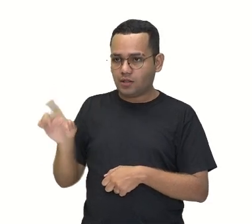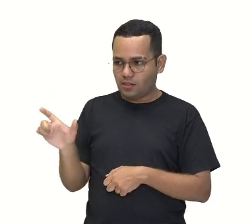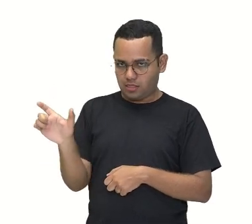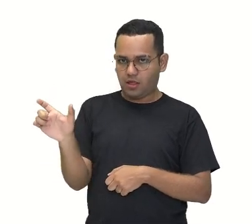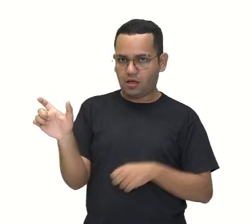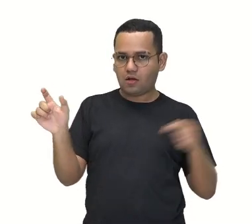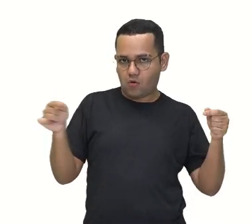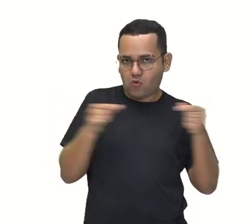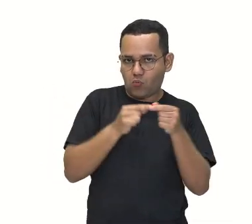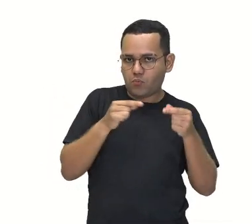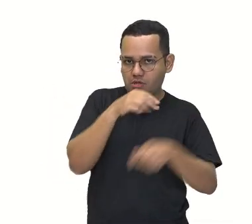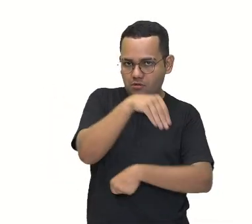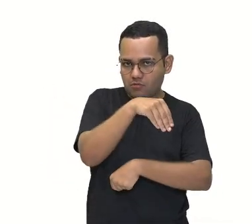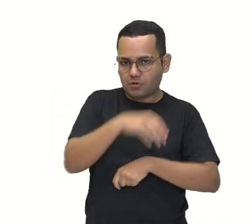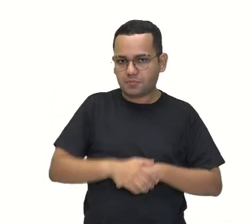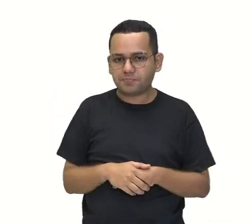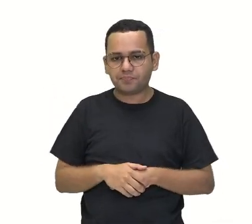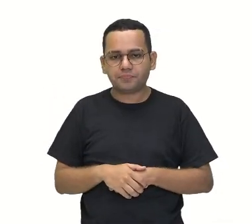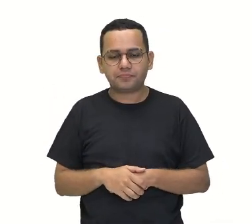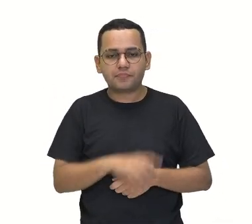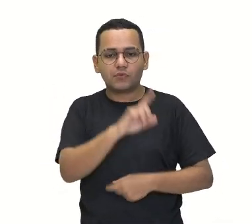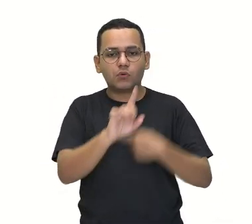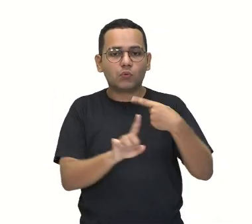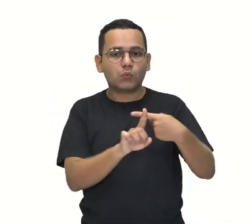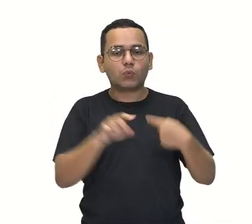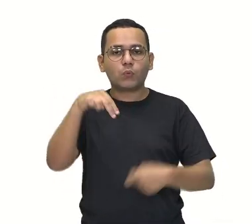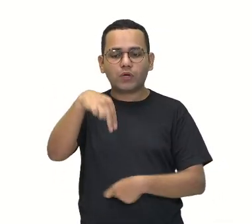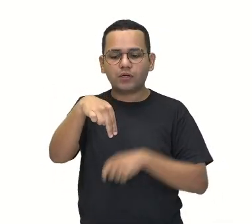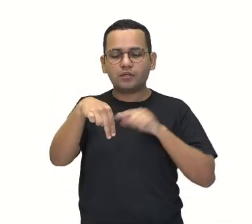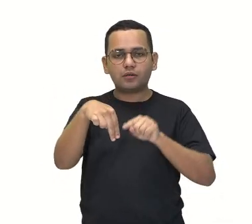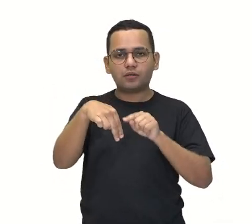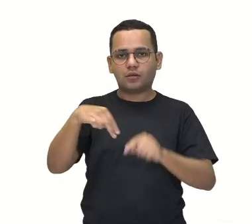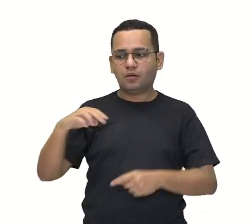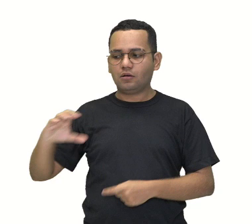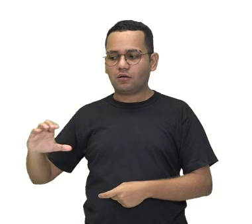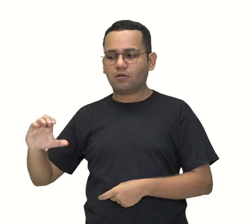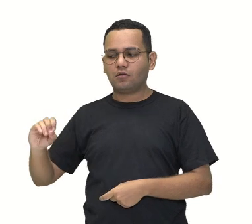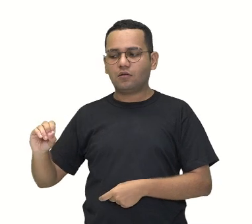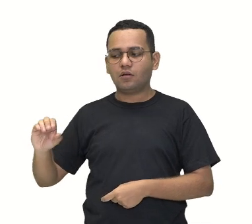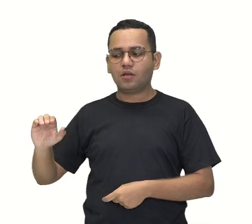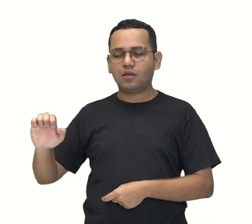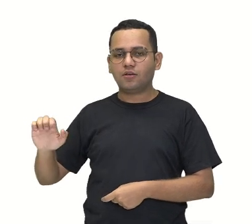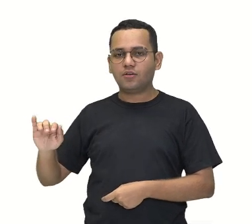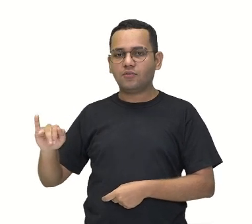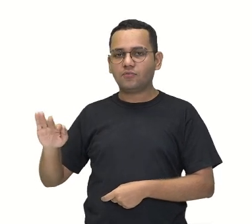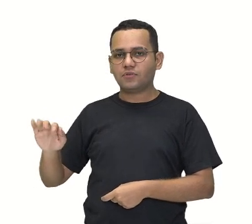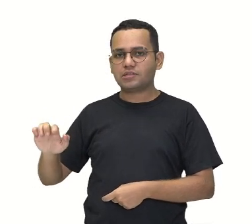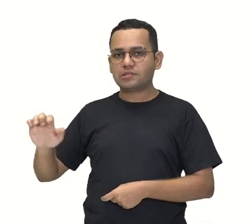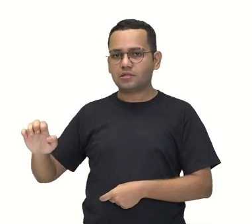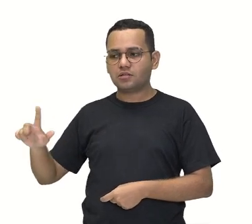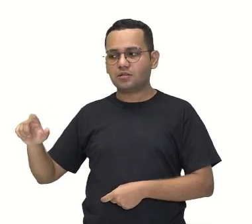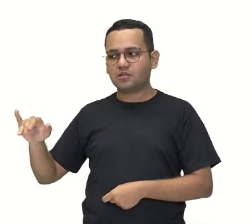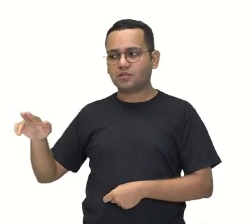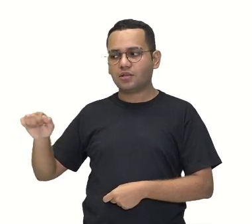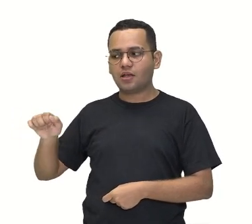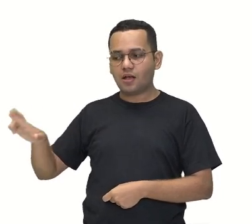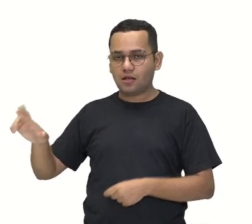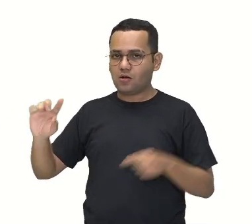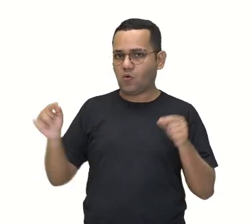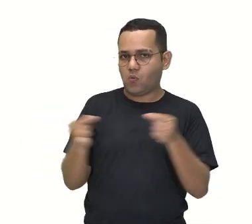e esse n aqui é o coeficiente linear,